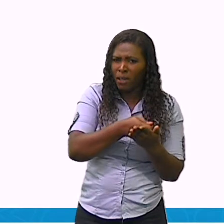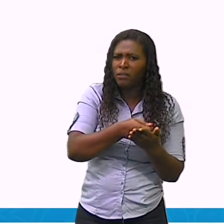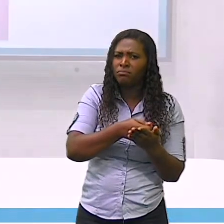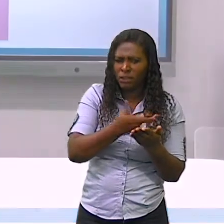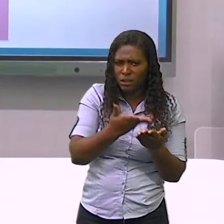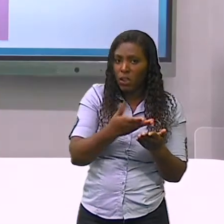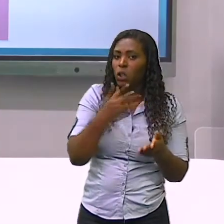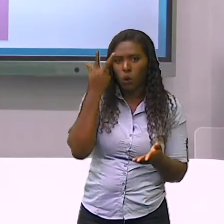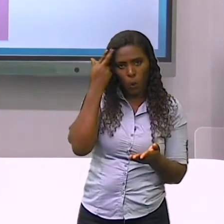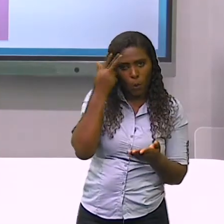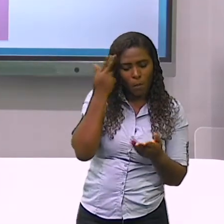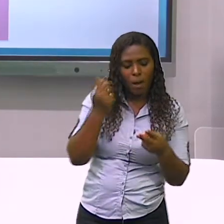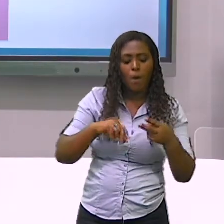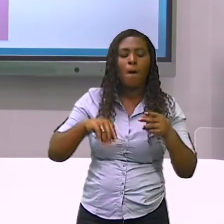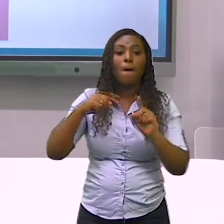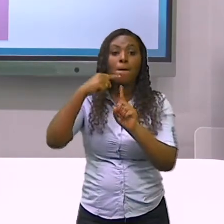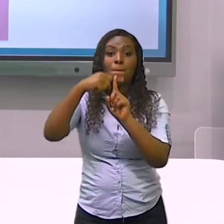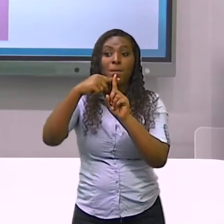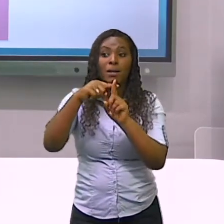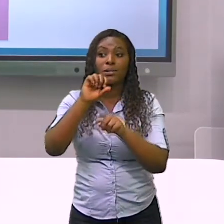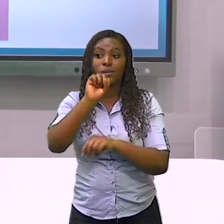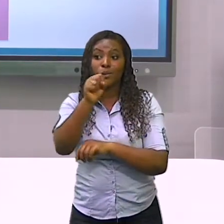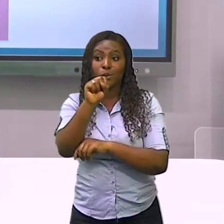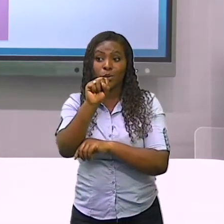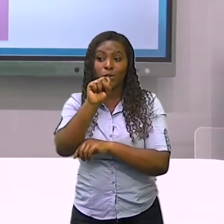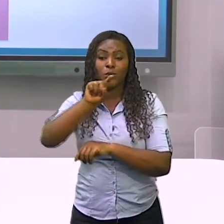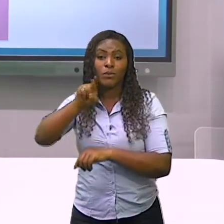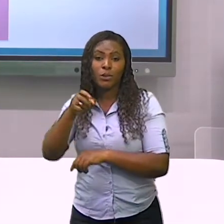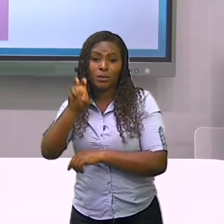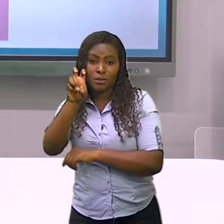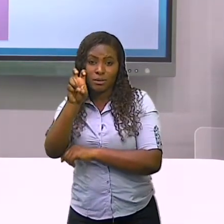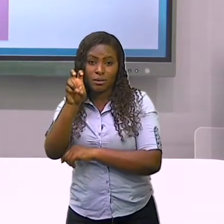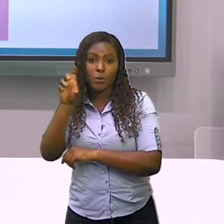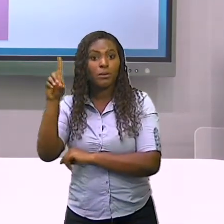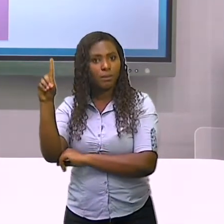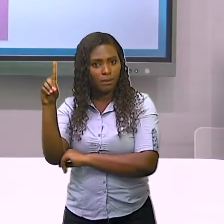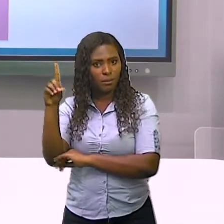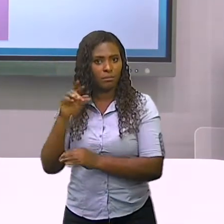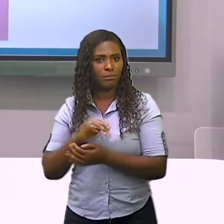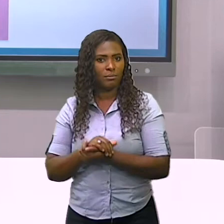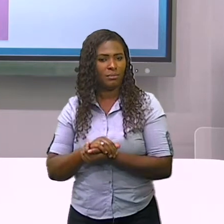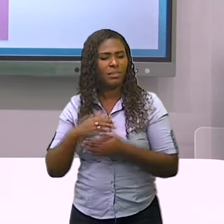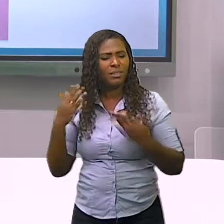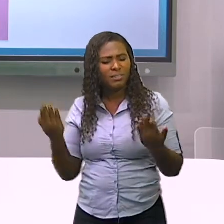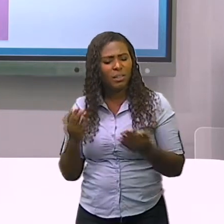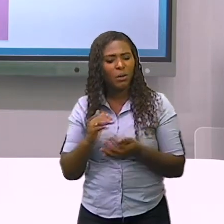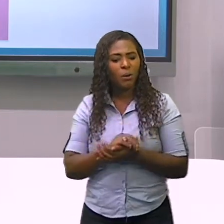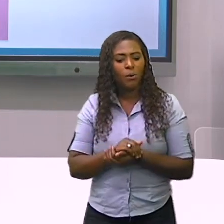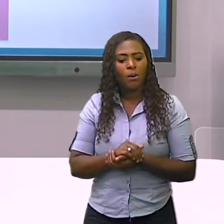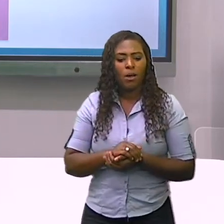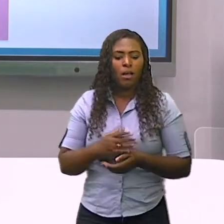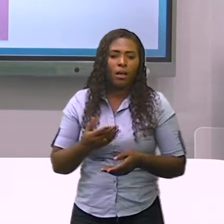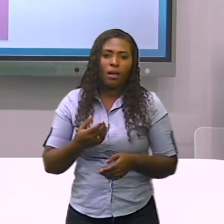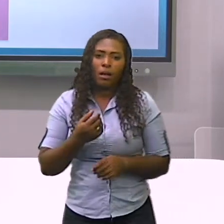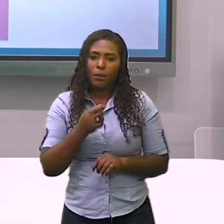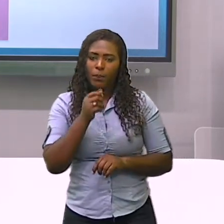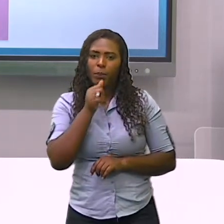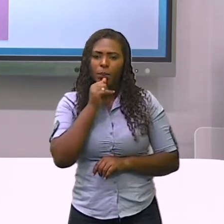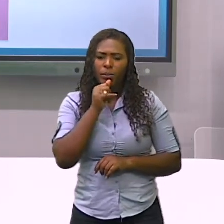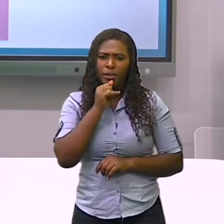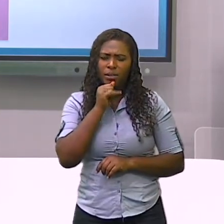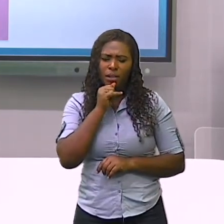8,5D. Quem depende de quem? O valor que vai ser pago nessa